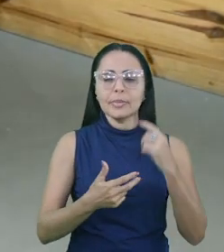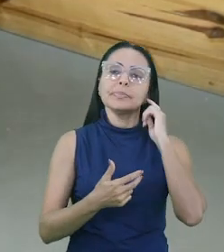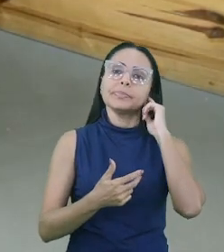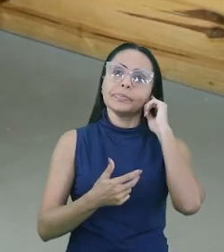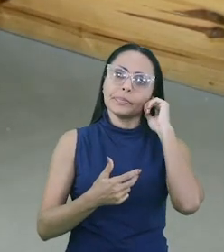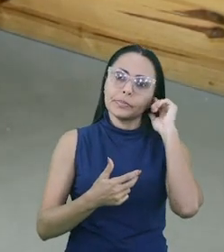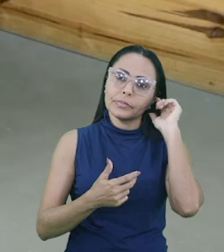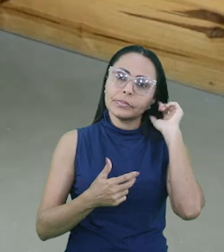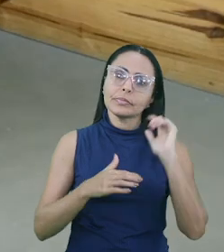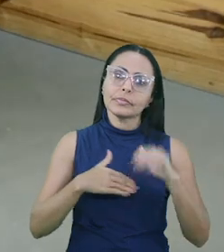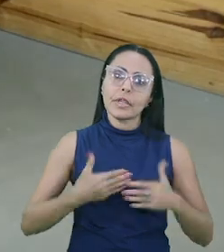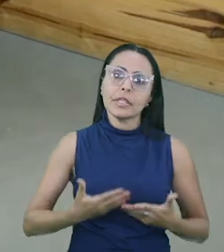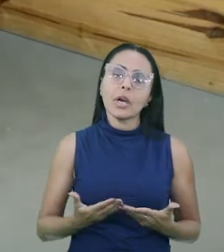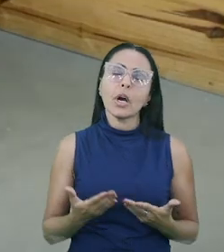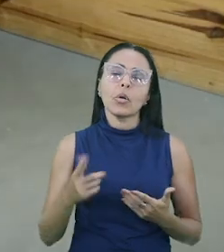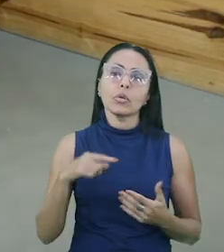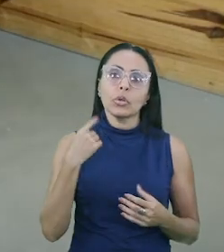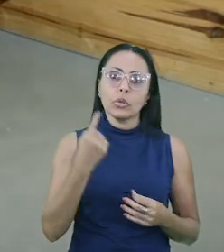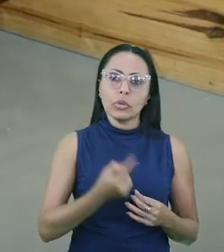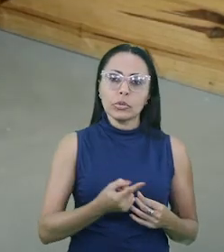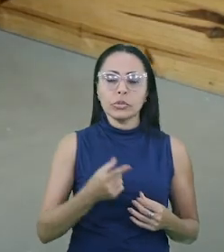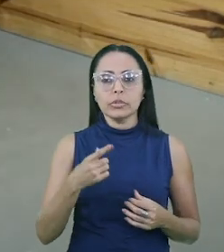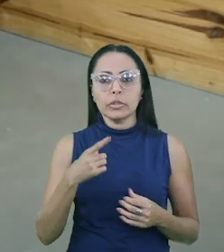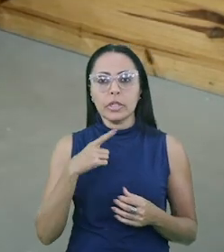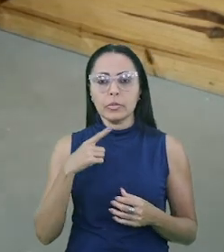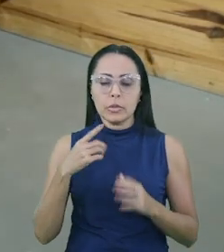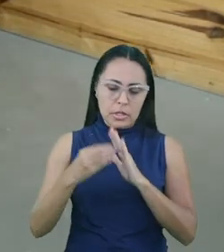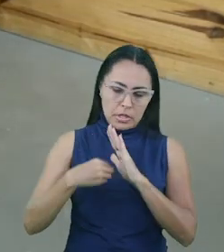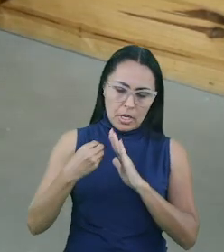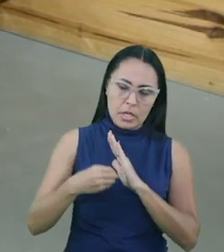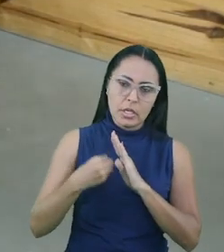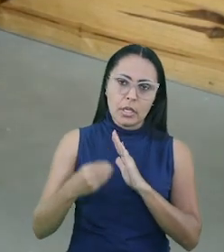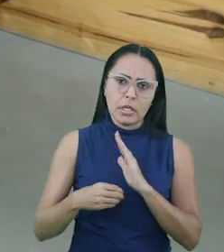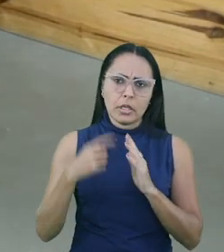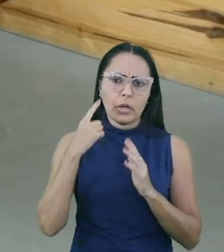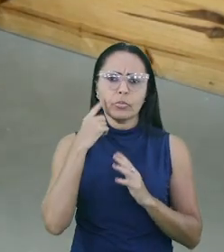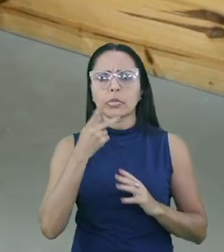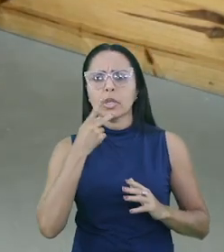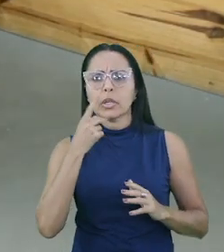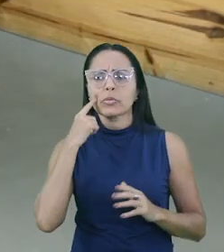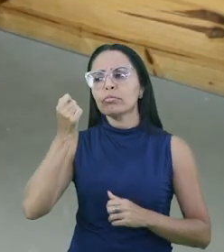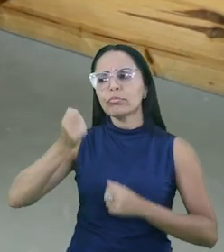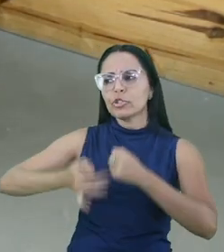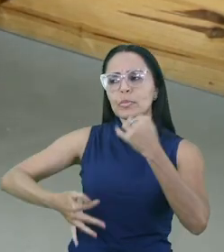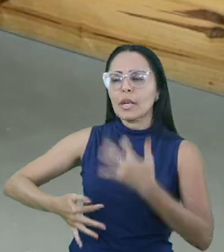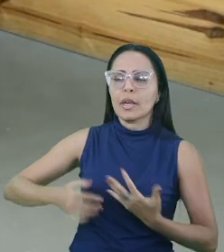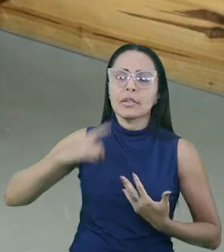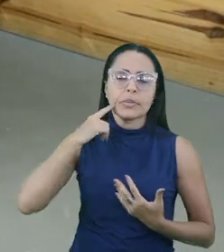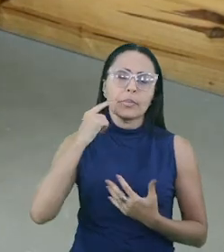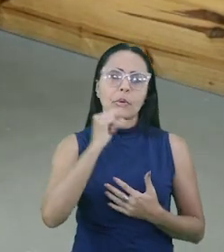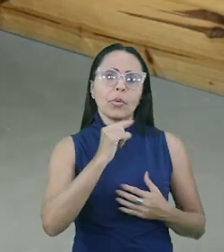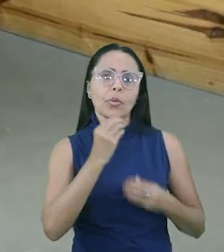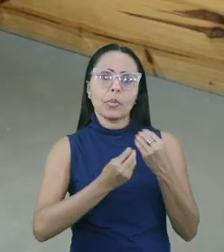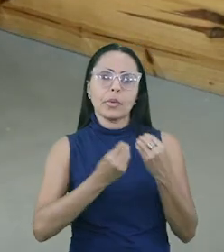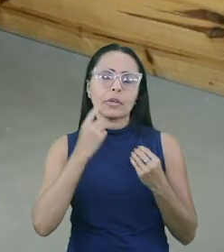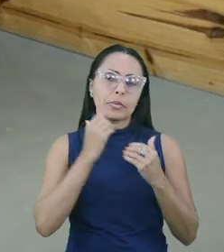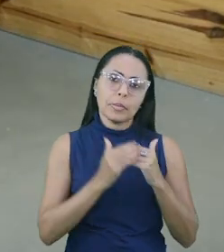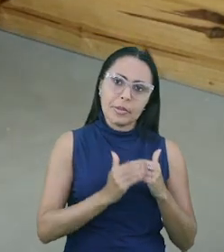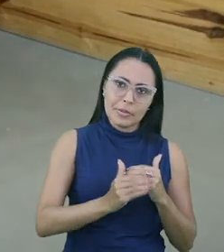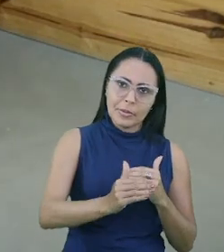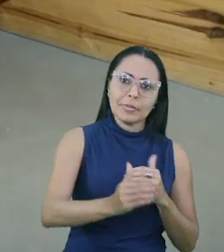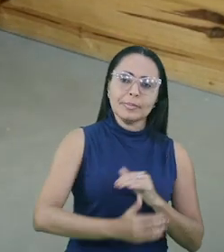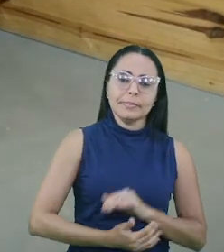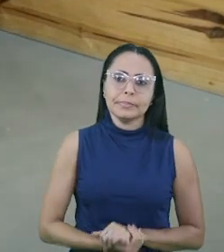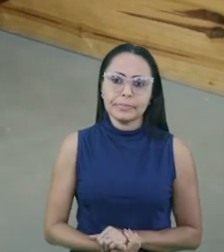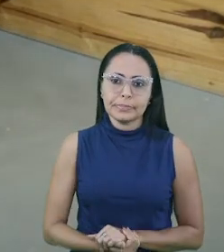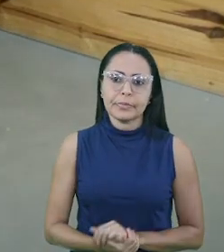né? Então, já que Diego também é design gráfico, eu queria que tu falasse um pouco assim de como tu começou